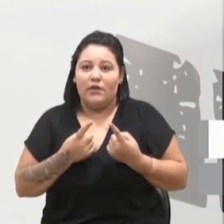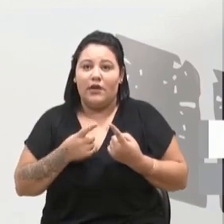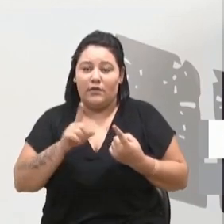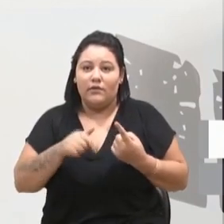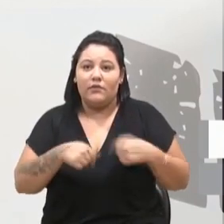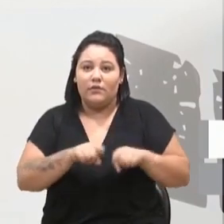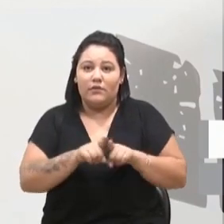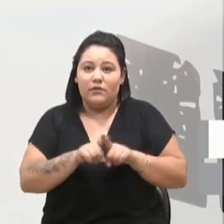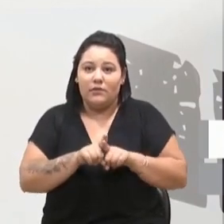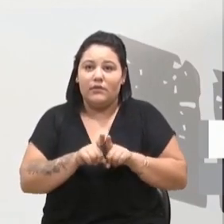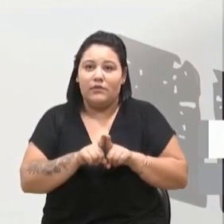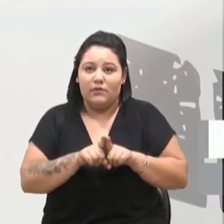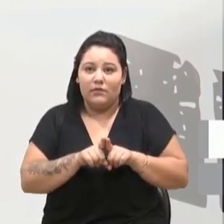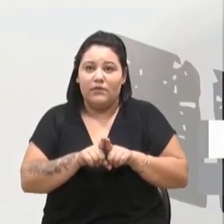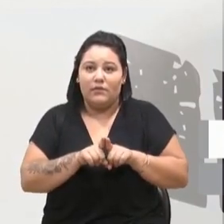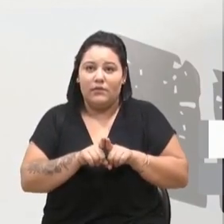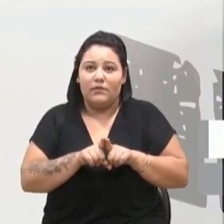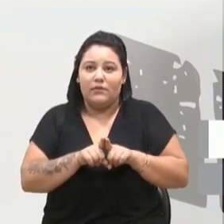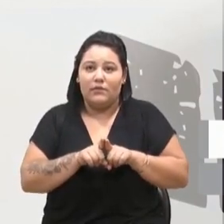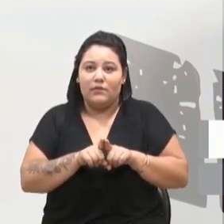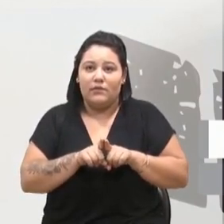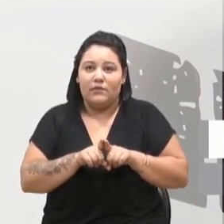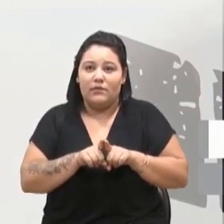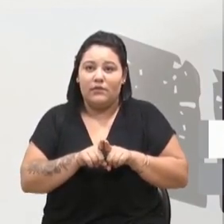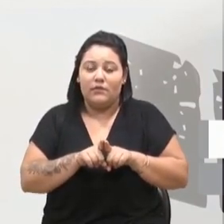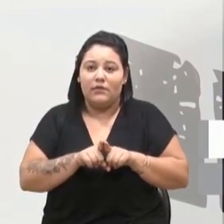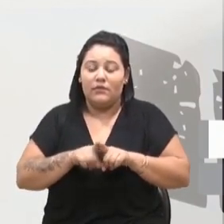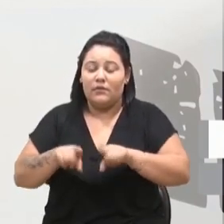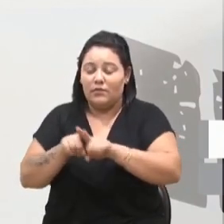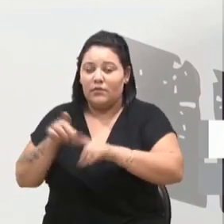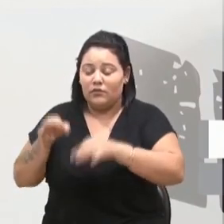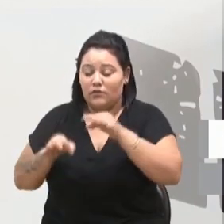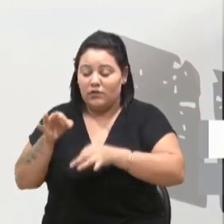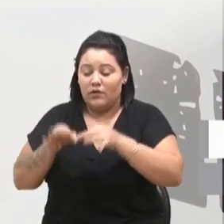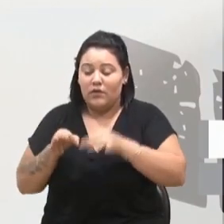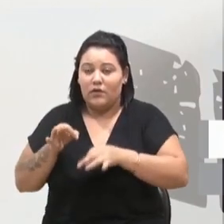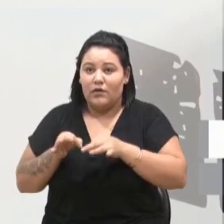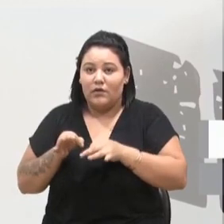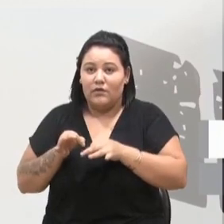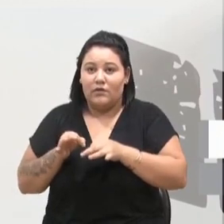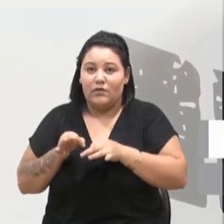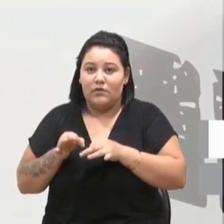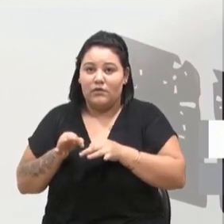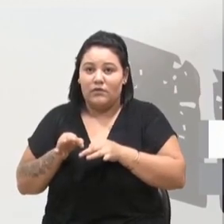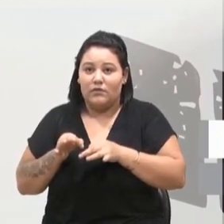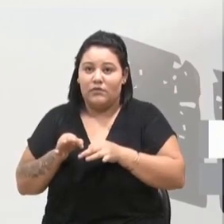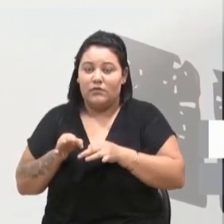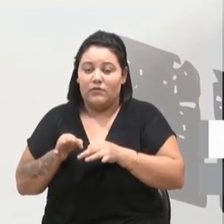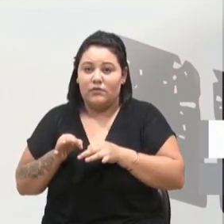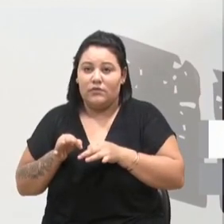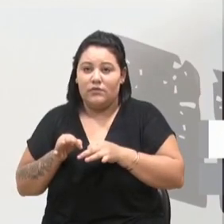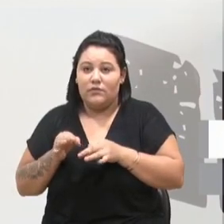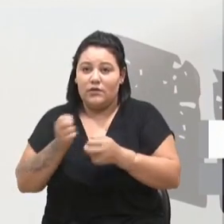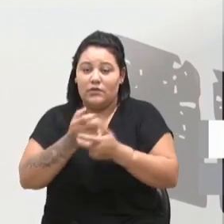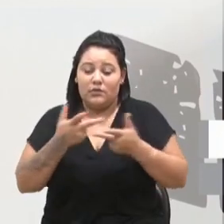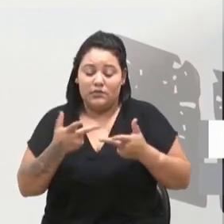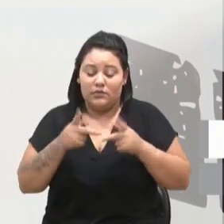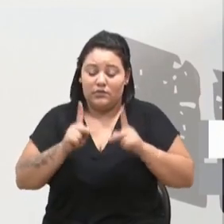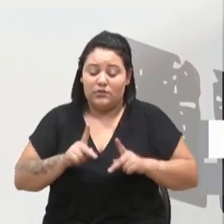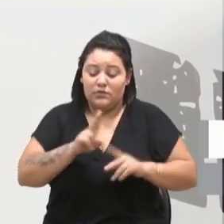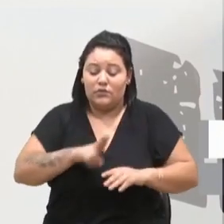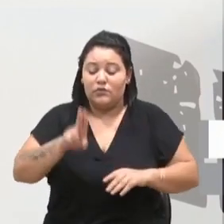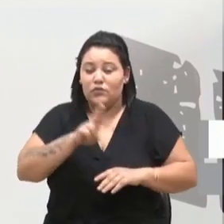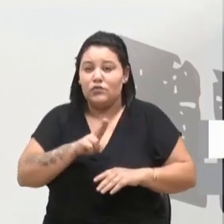parte até mesmo de decisões do judiciário com essas pequenas porções que as pessoas transportam